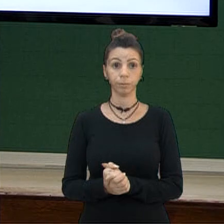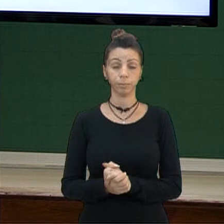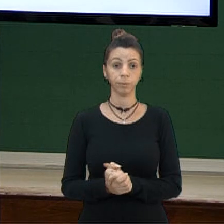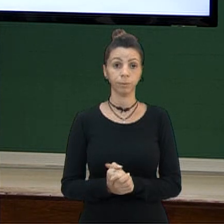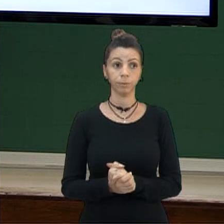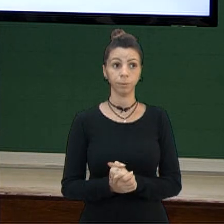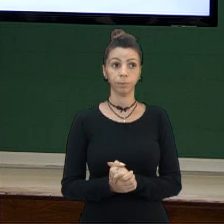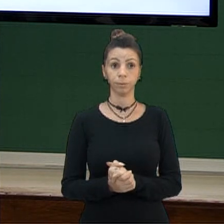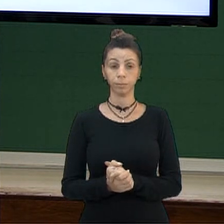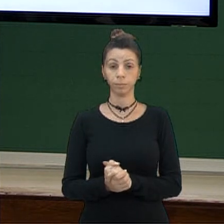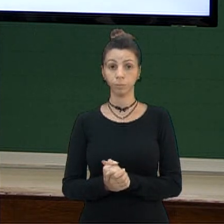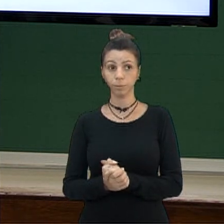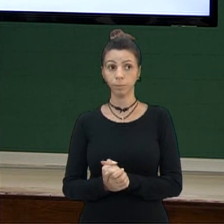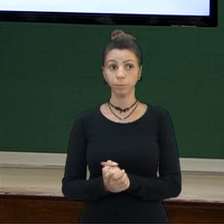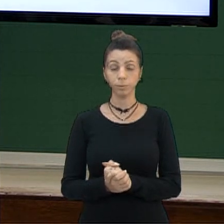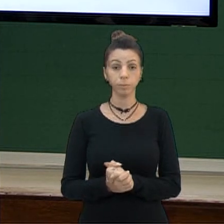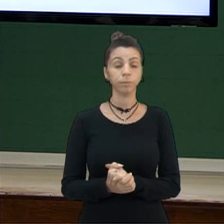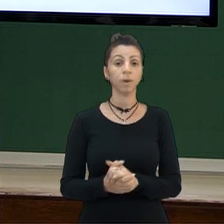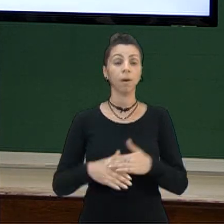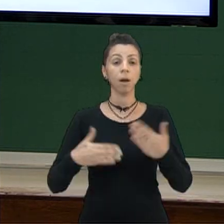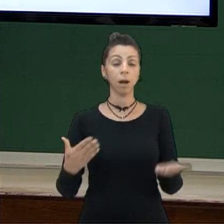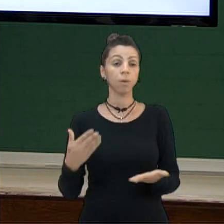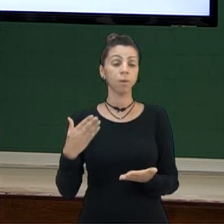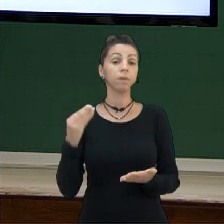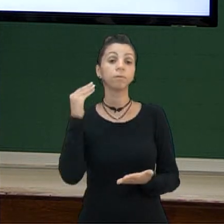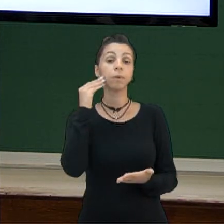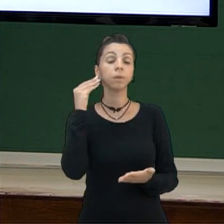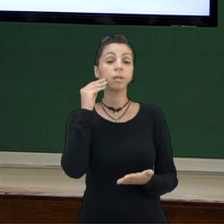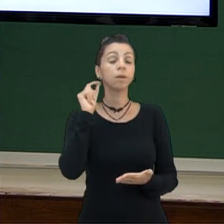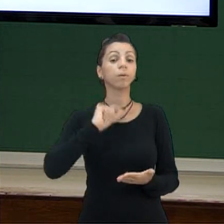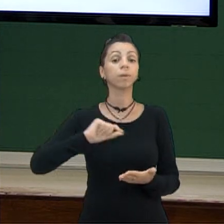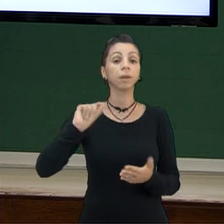Vamos então a testar os nossos conhecimentos agora.